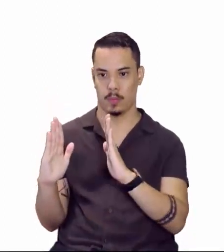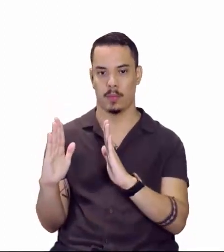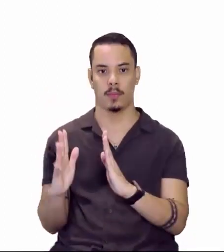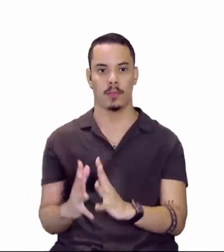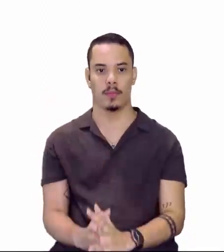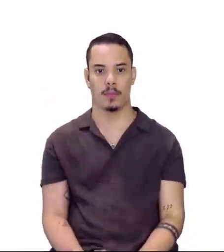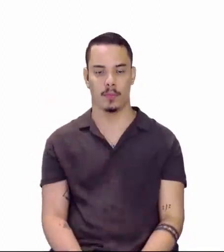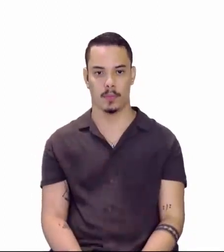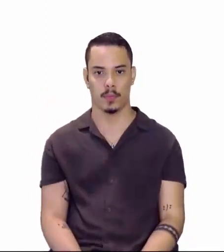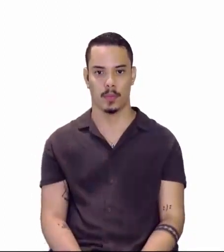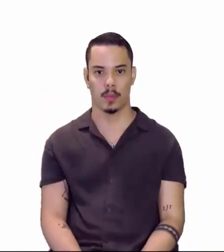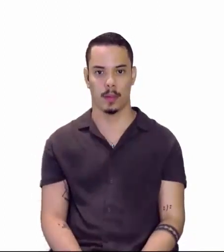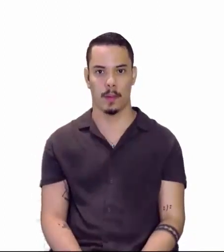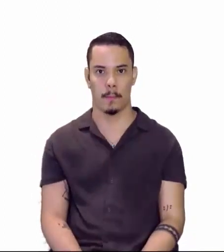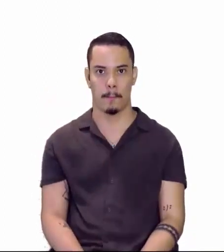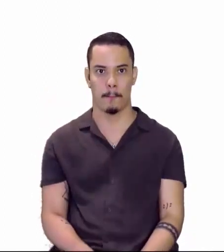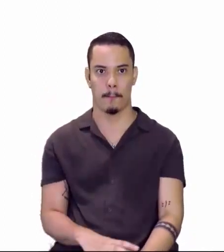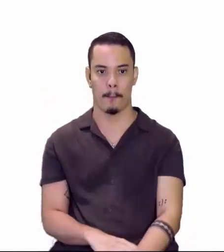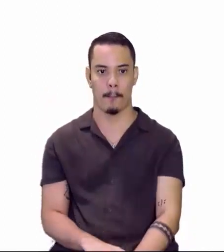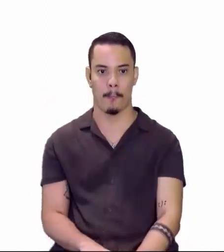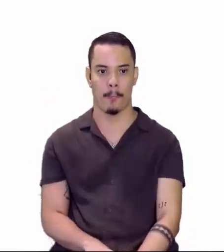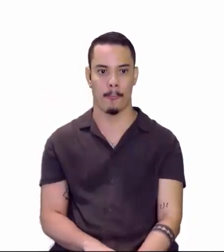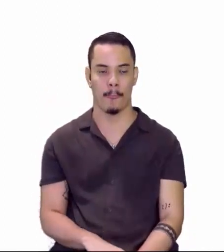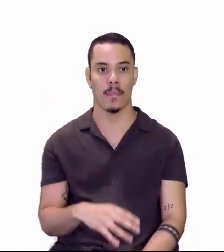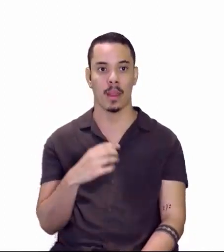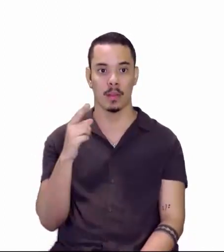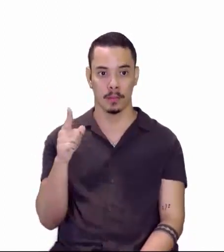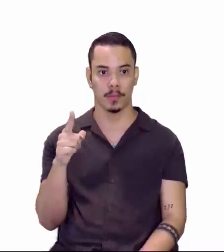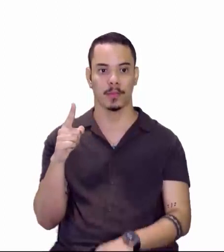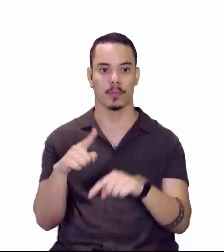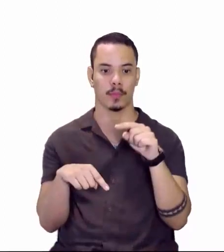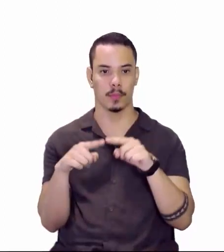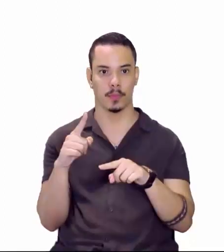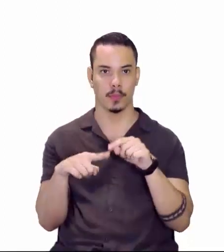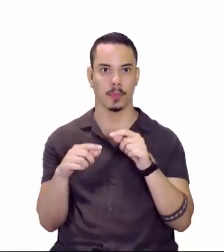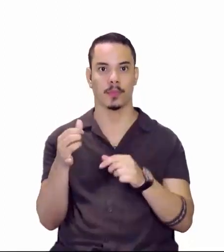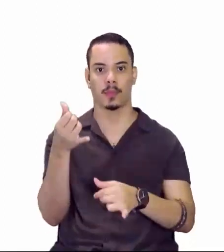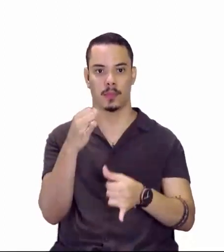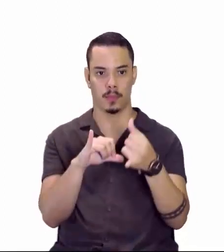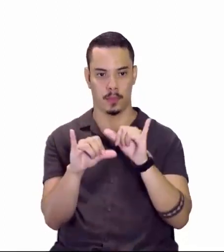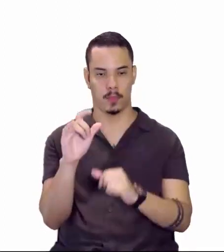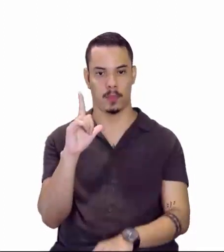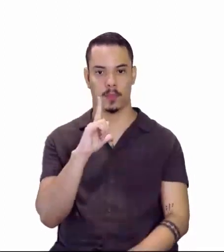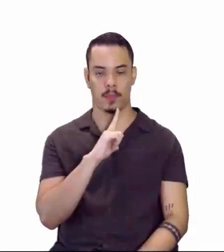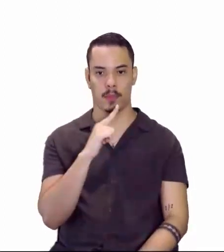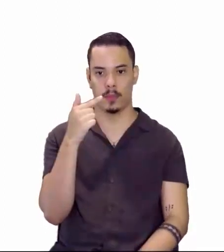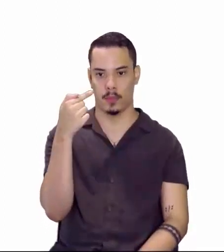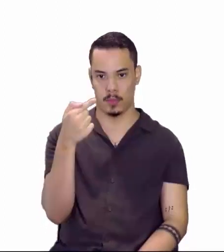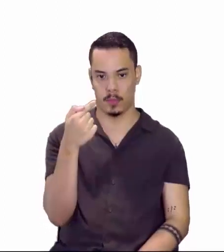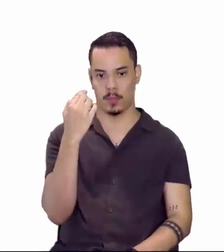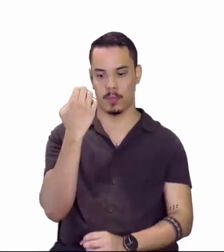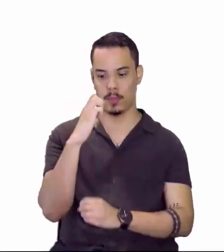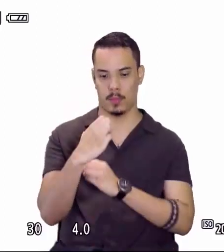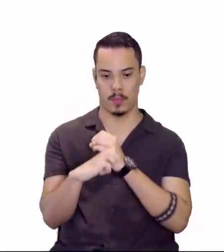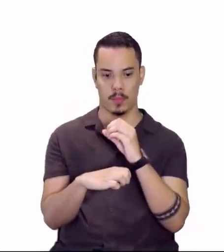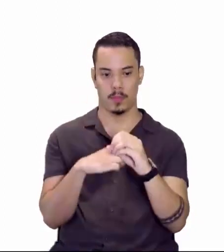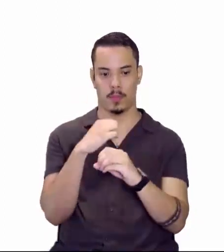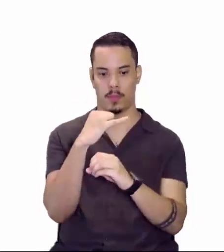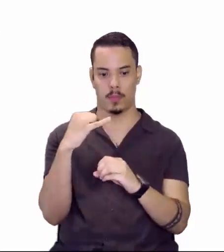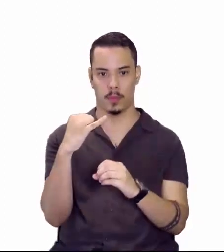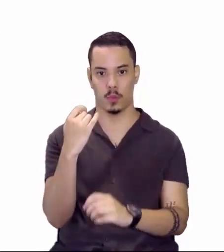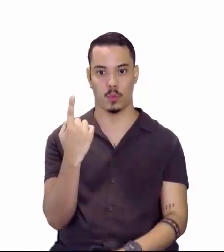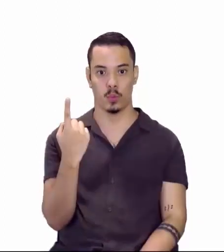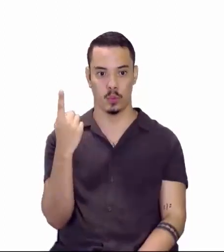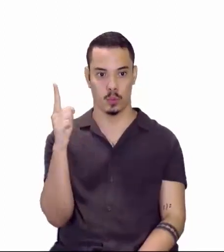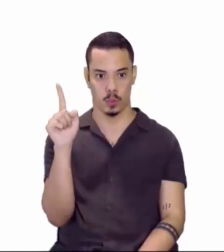tabela periódica. Como esse elemento químico tem 7 elétrons na camada de valência, na sua última